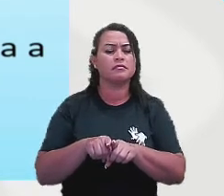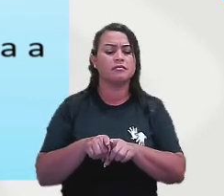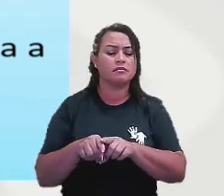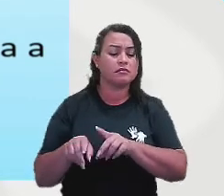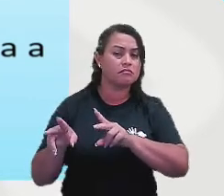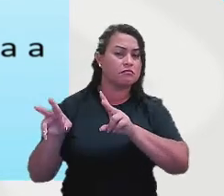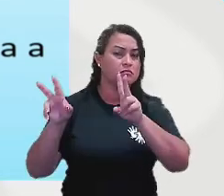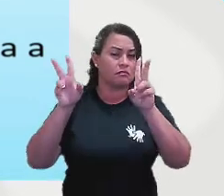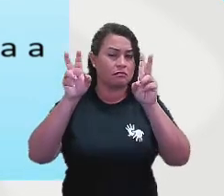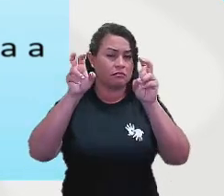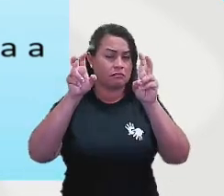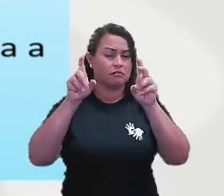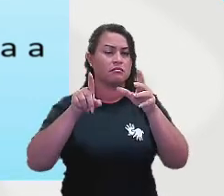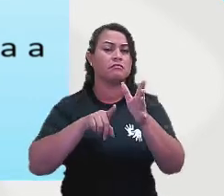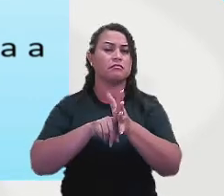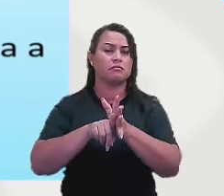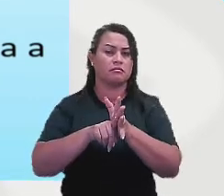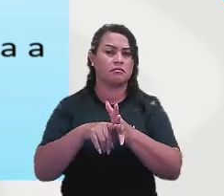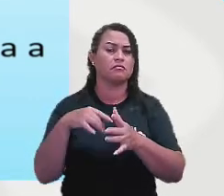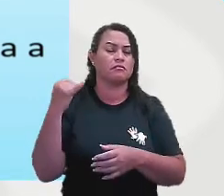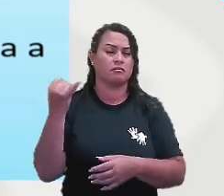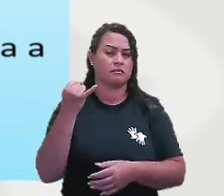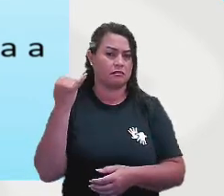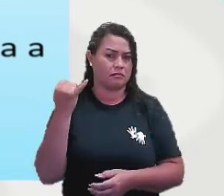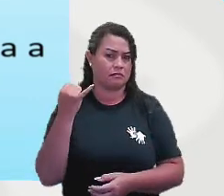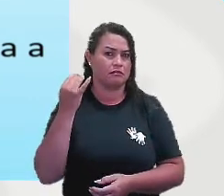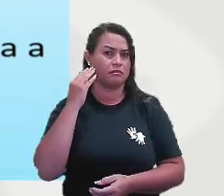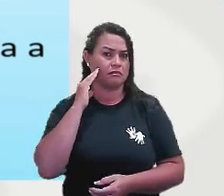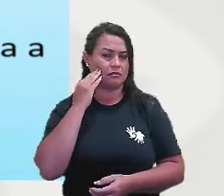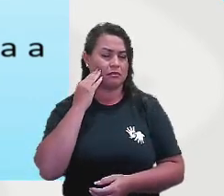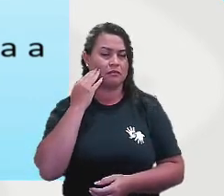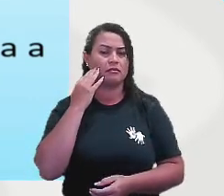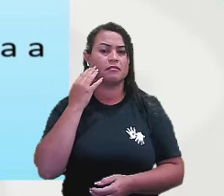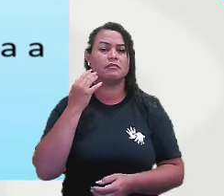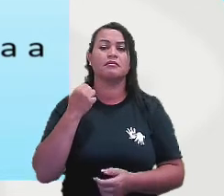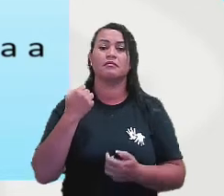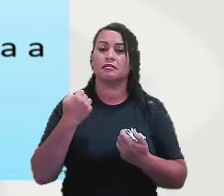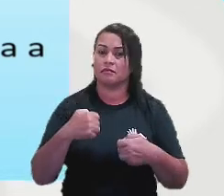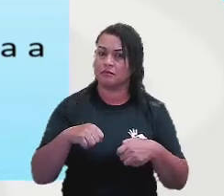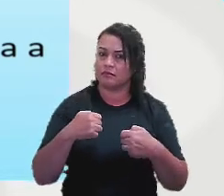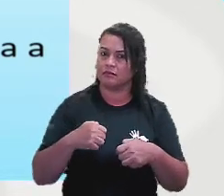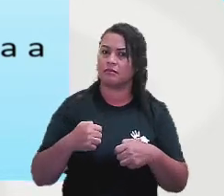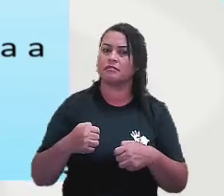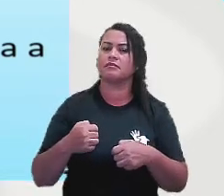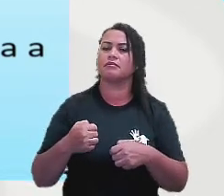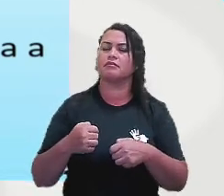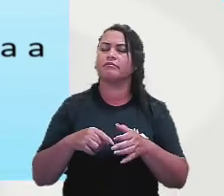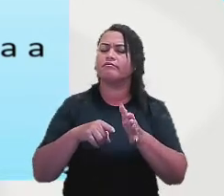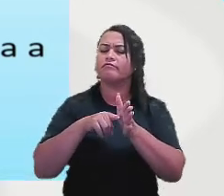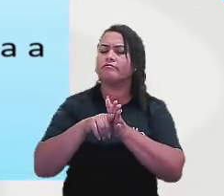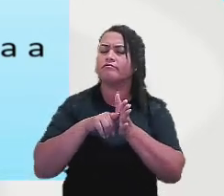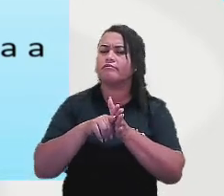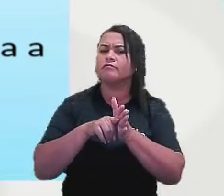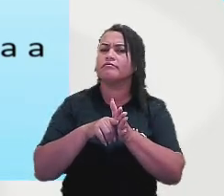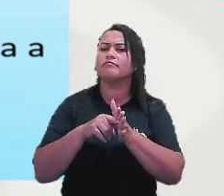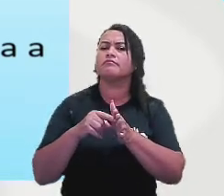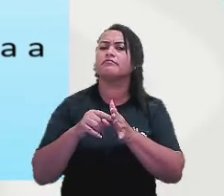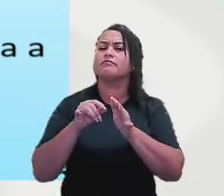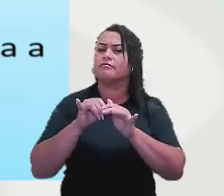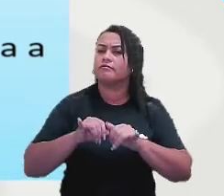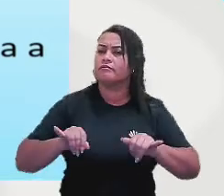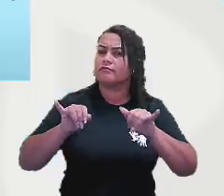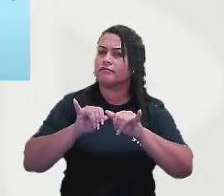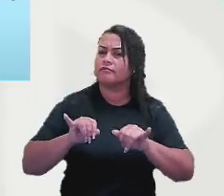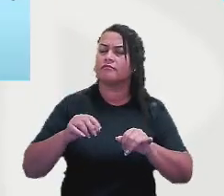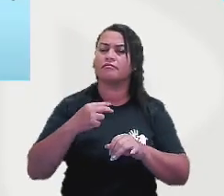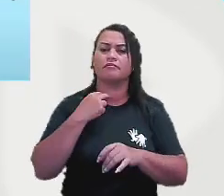determinado tema que você vai abordar na sua reportagem. Precisa buscar as informações, porque você